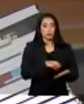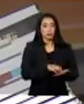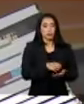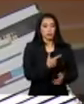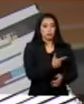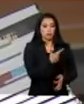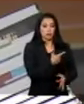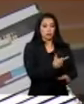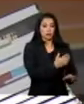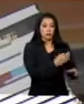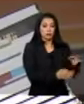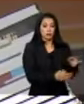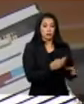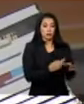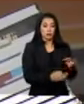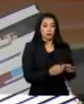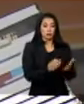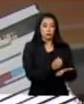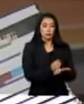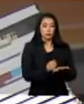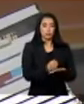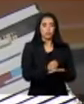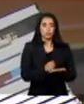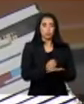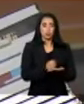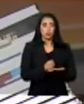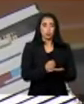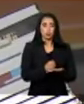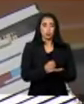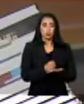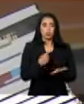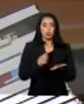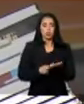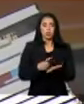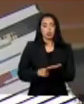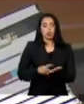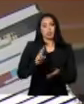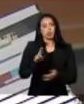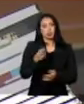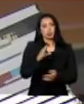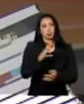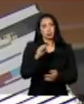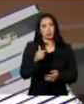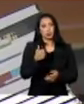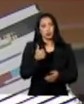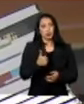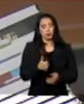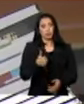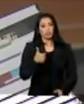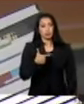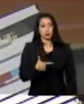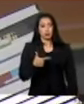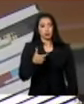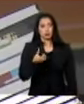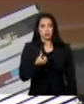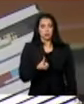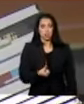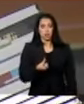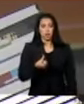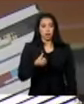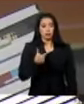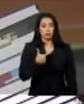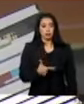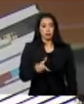instância, com fundamento no acórdão do habeas 126-292,